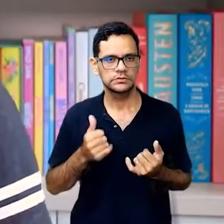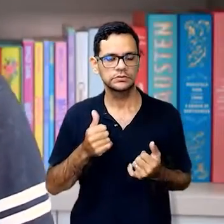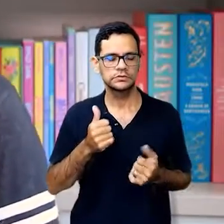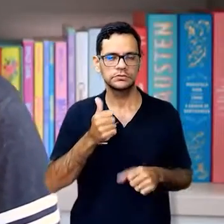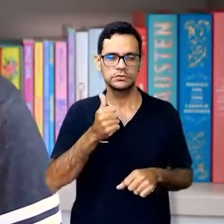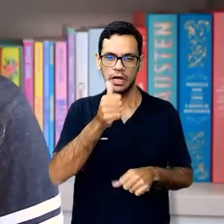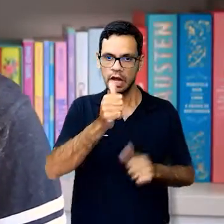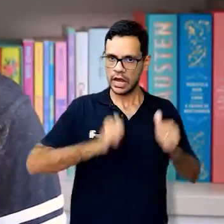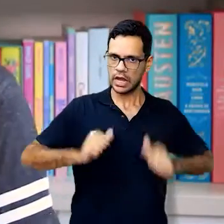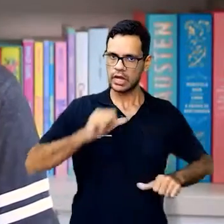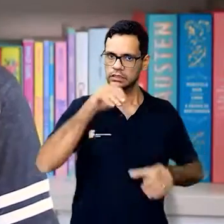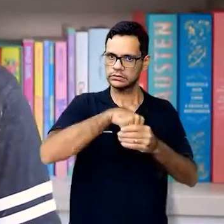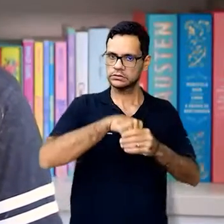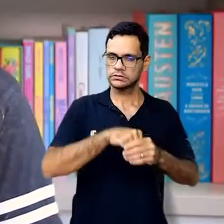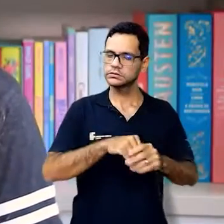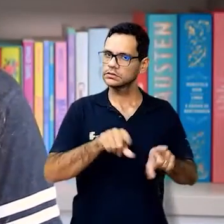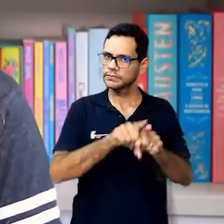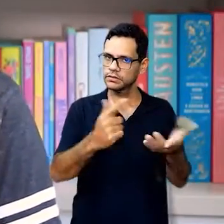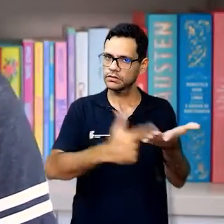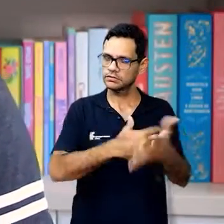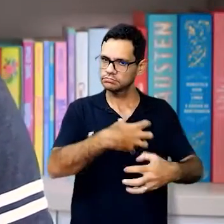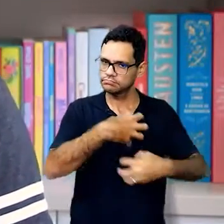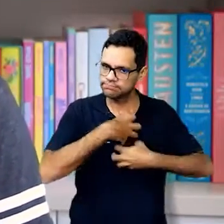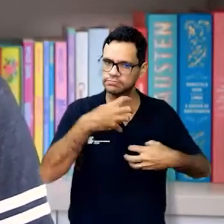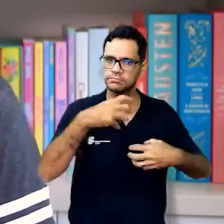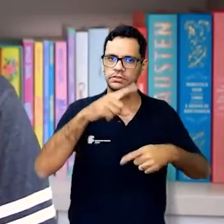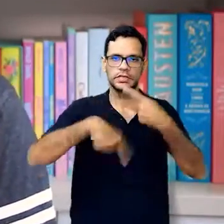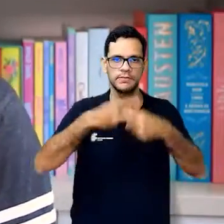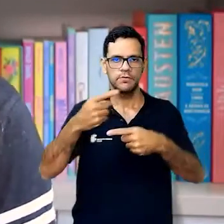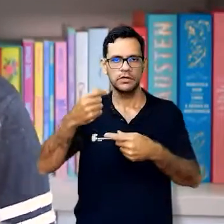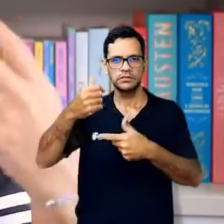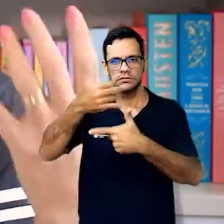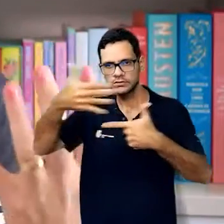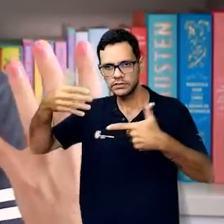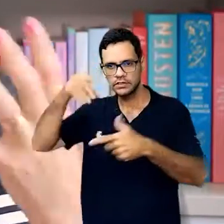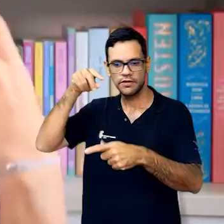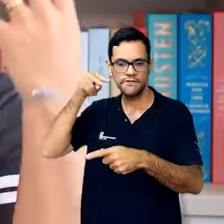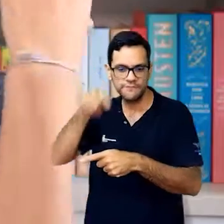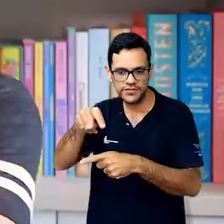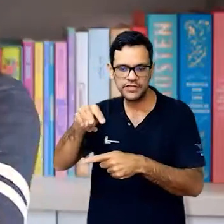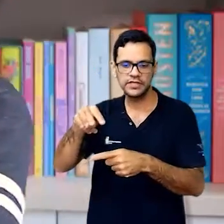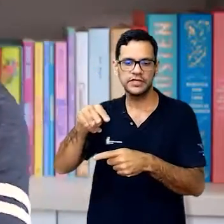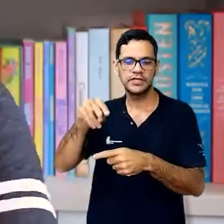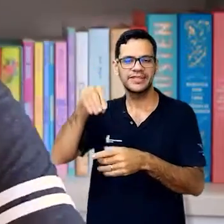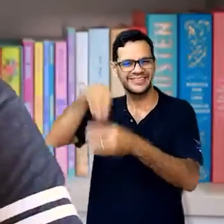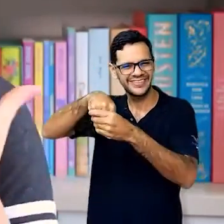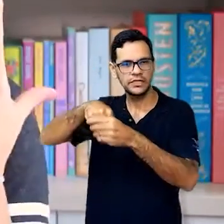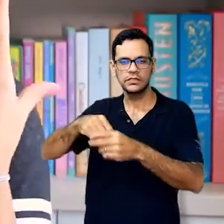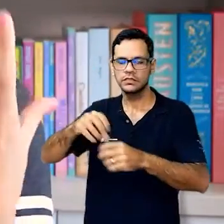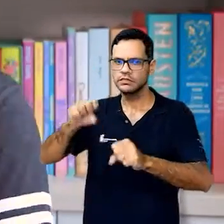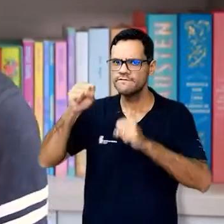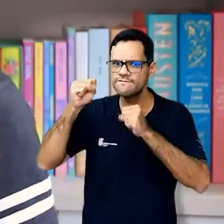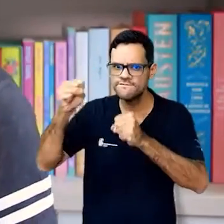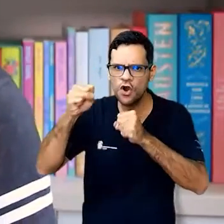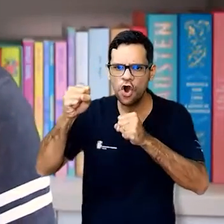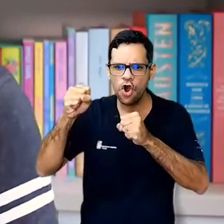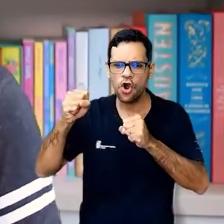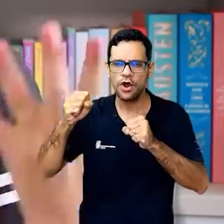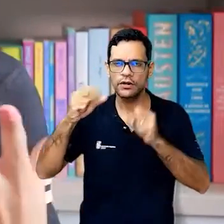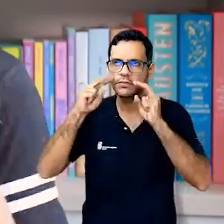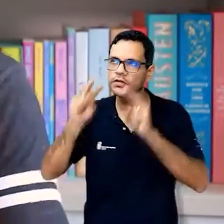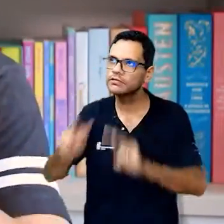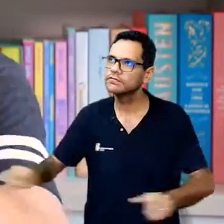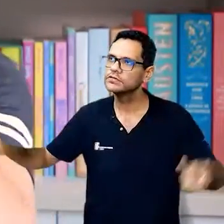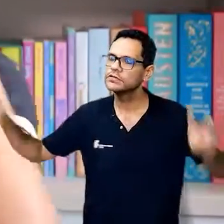o que acontece aqui com a personagem. Mas é um livro, assim, muito impactante também. E depois que eu assisti a série, a minha relação ainda com a história ficou mais forte,